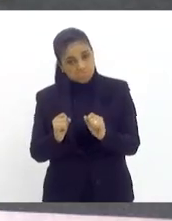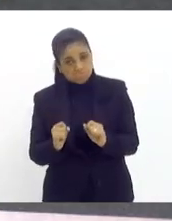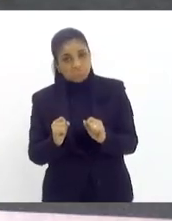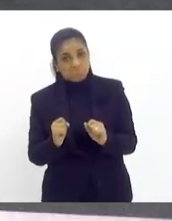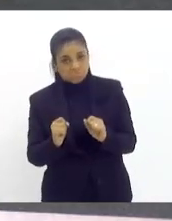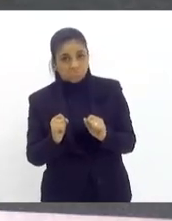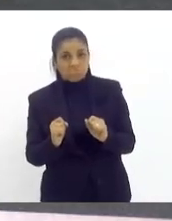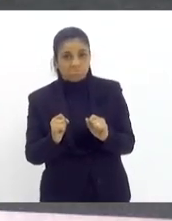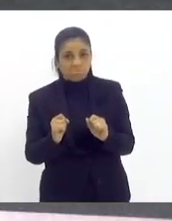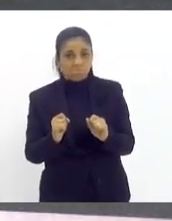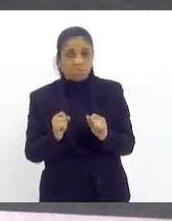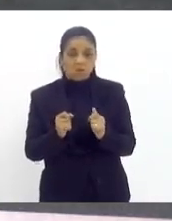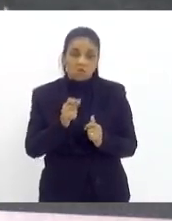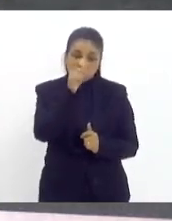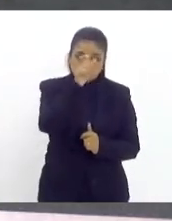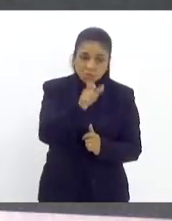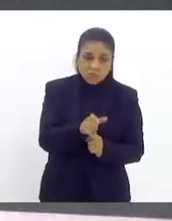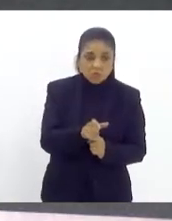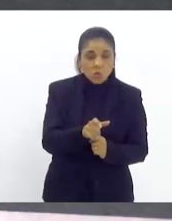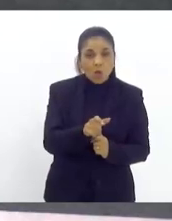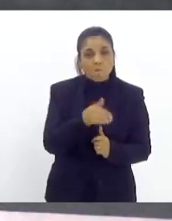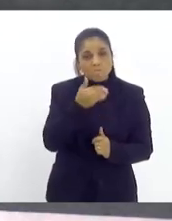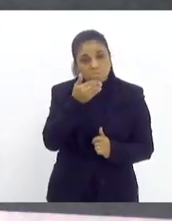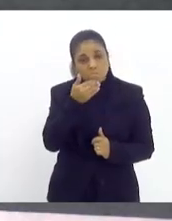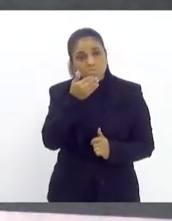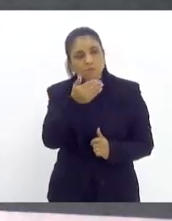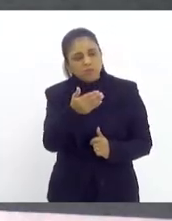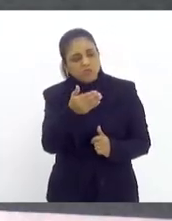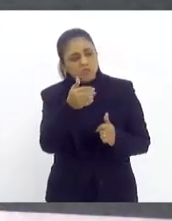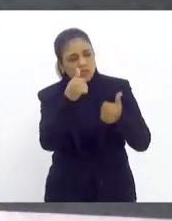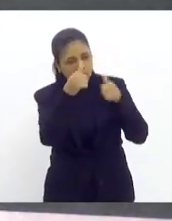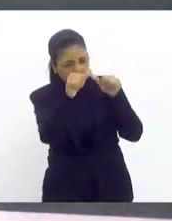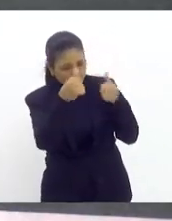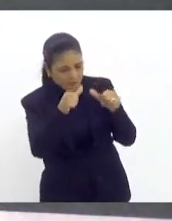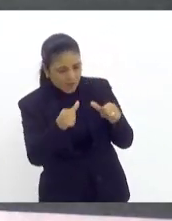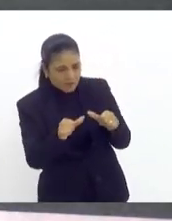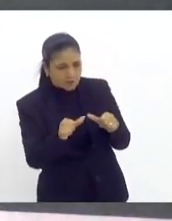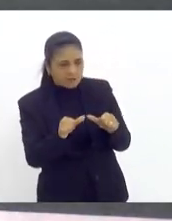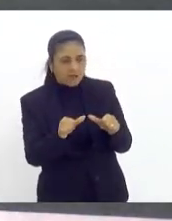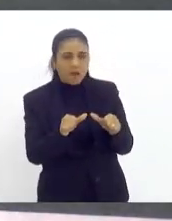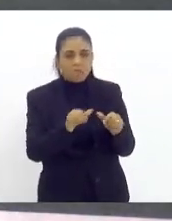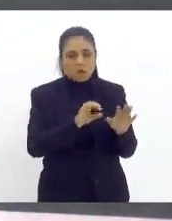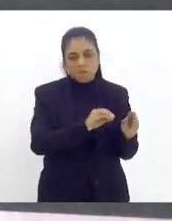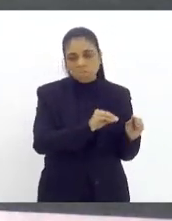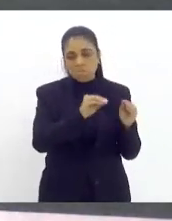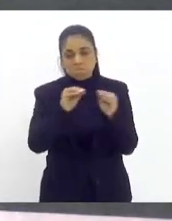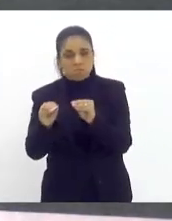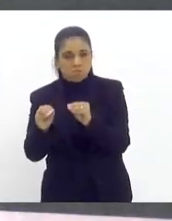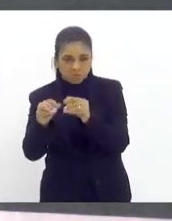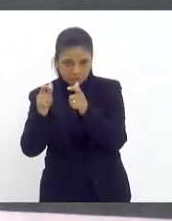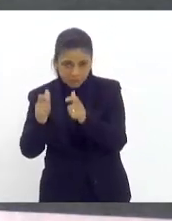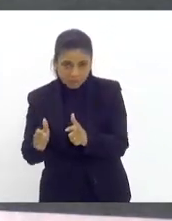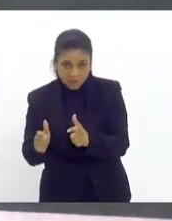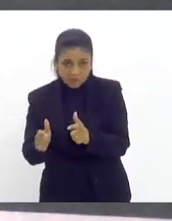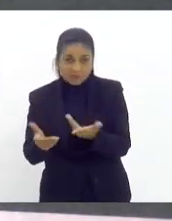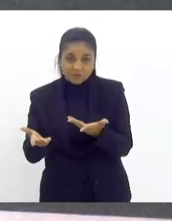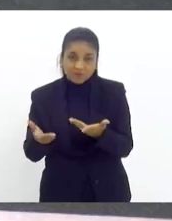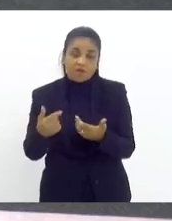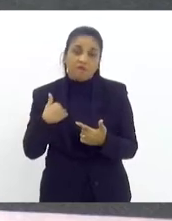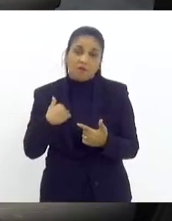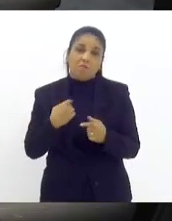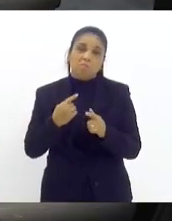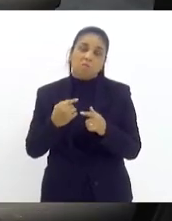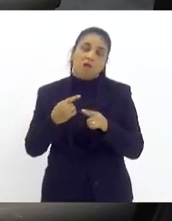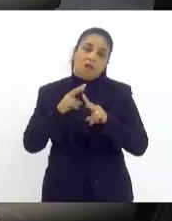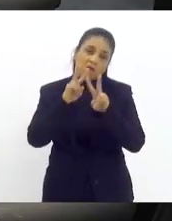com pessoa da qual eu pudesse ter analisado um procedimento disciplinar Então essa é uma demanda